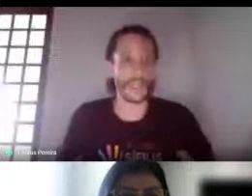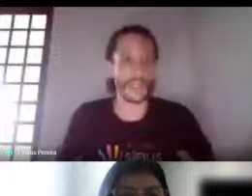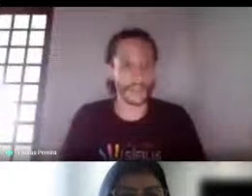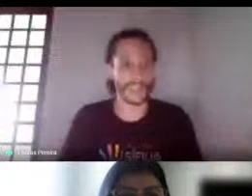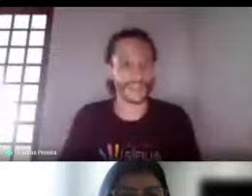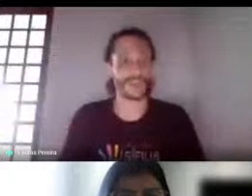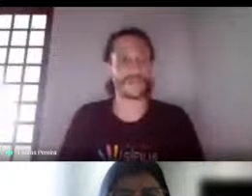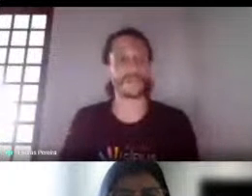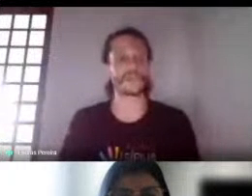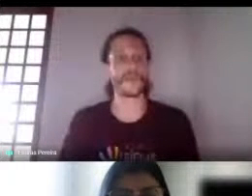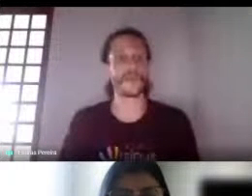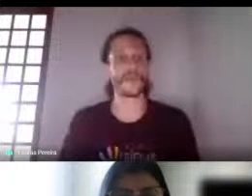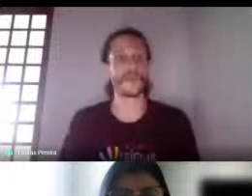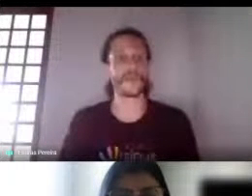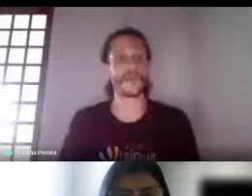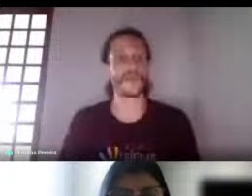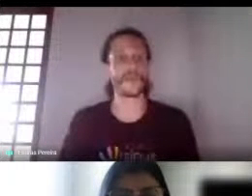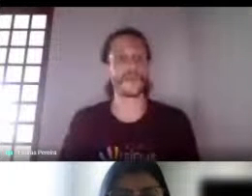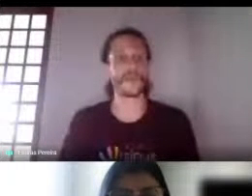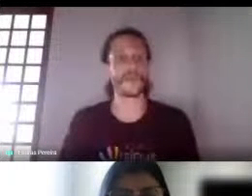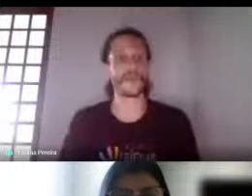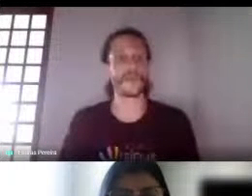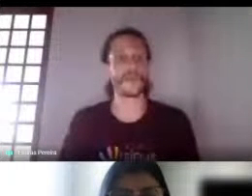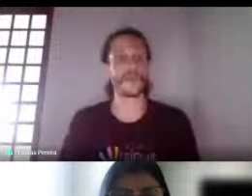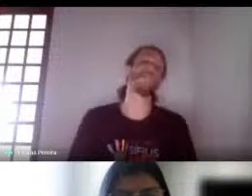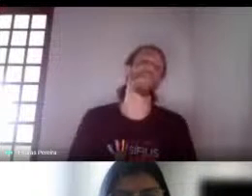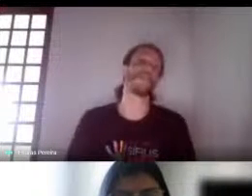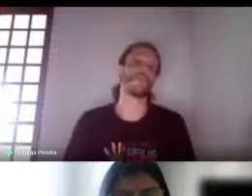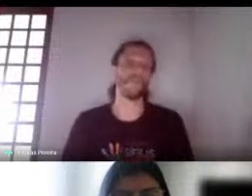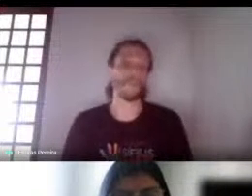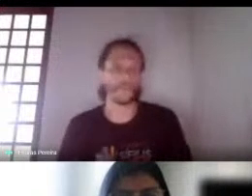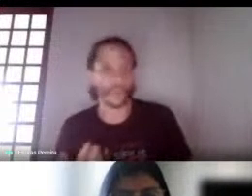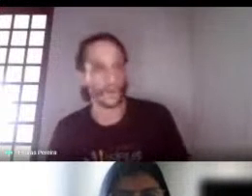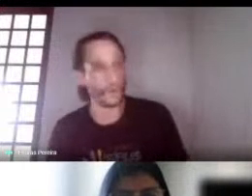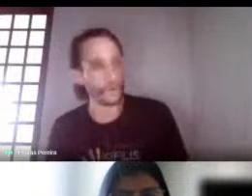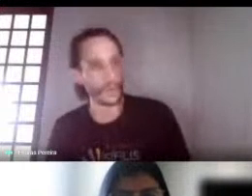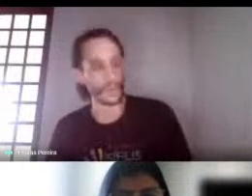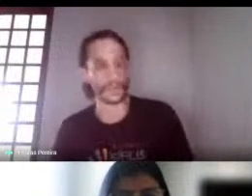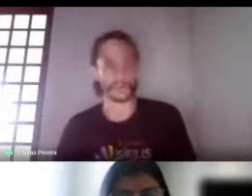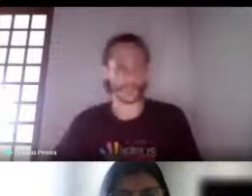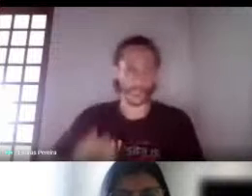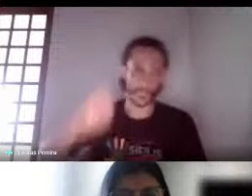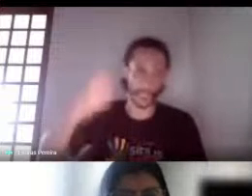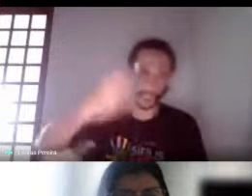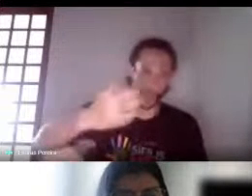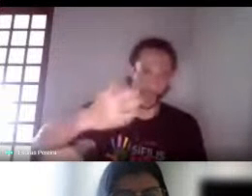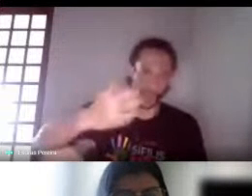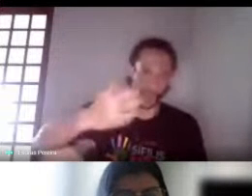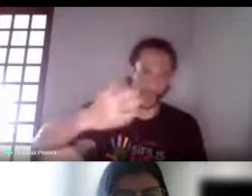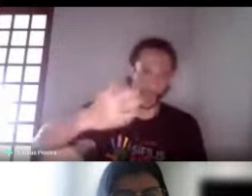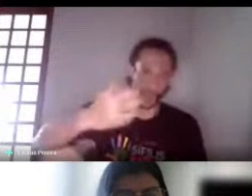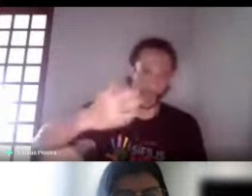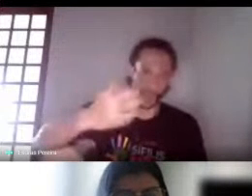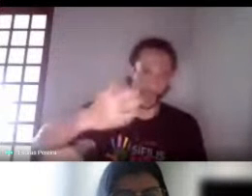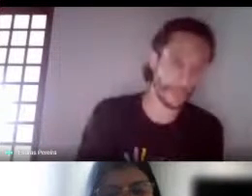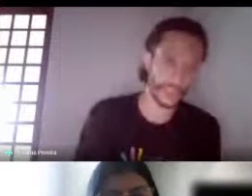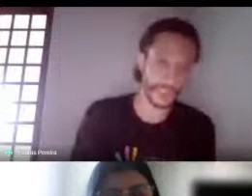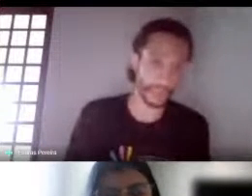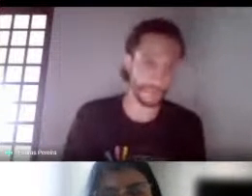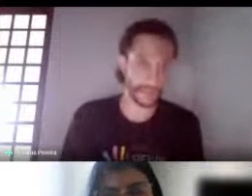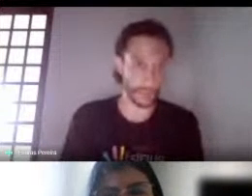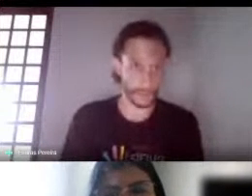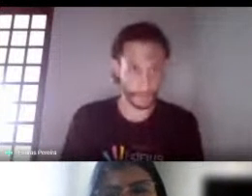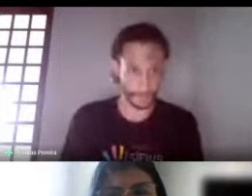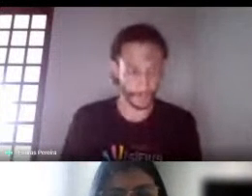que o espaço da pandemia, como muito bem colocou a Ana Cristina, é um espaço temporal de desafio, né? Nós